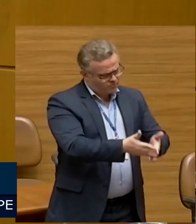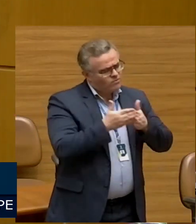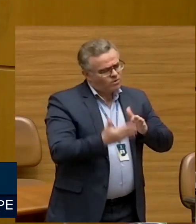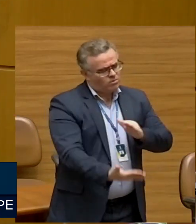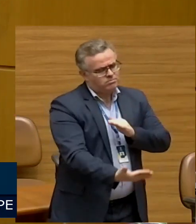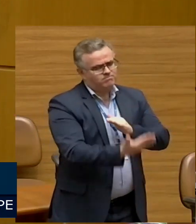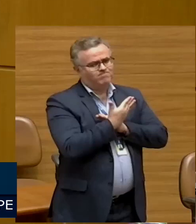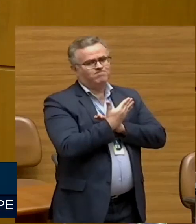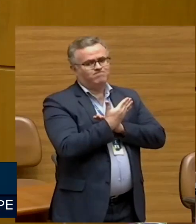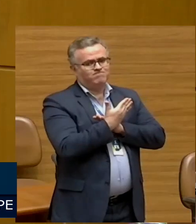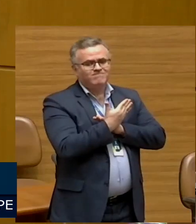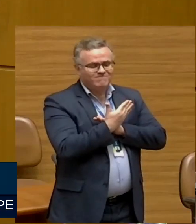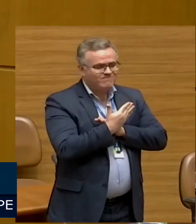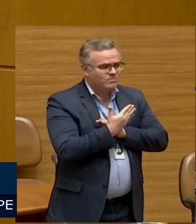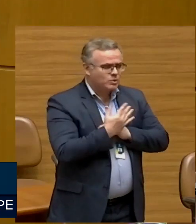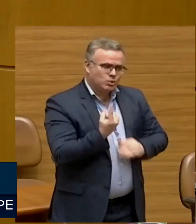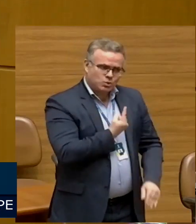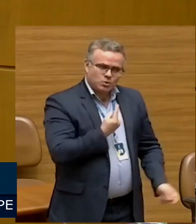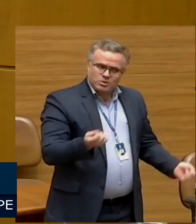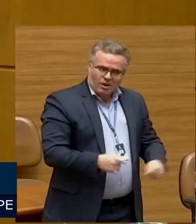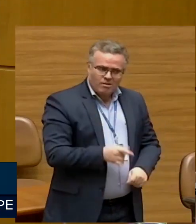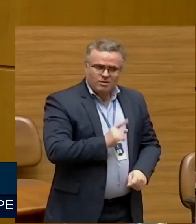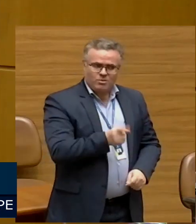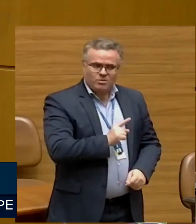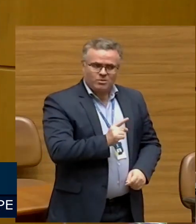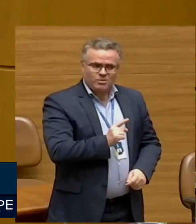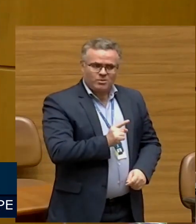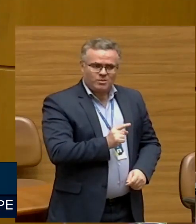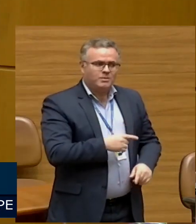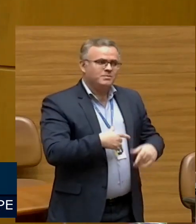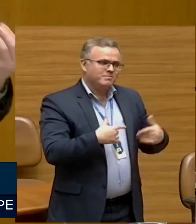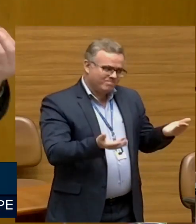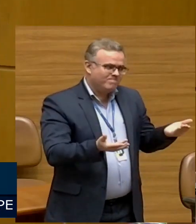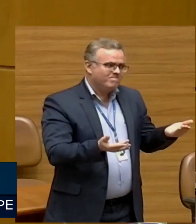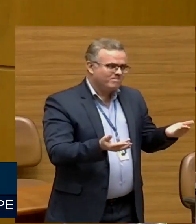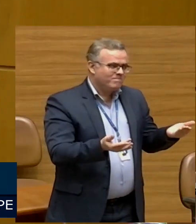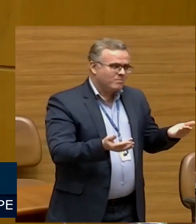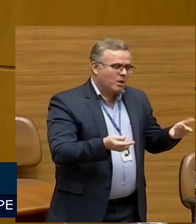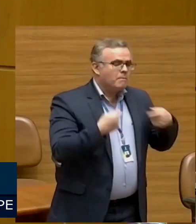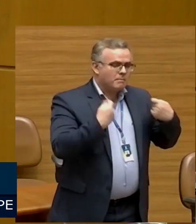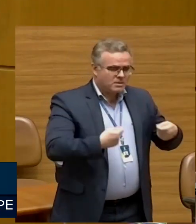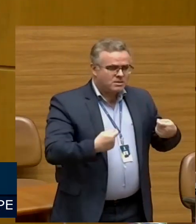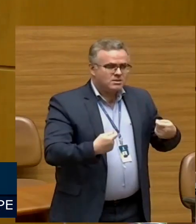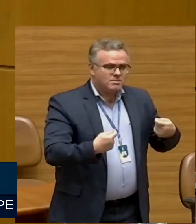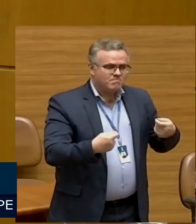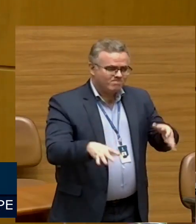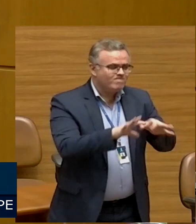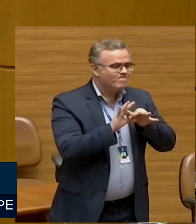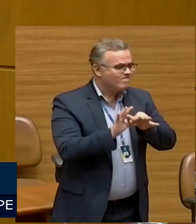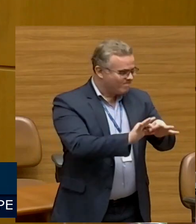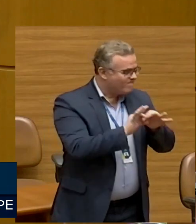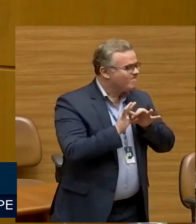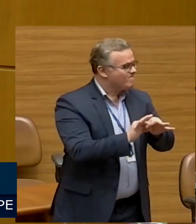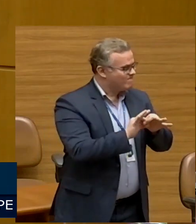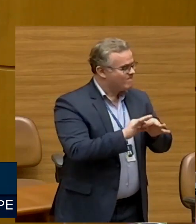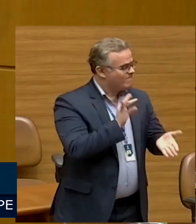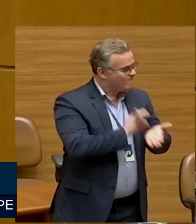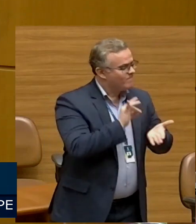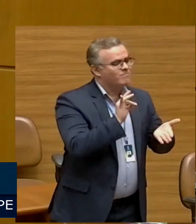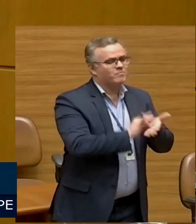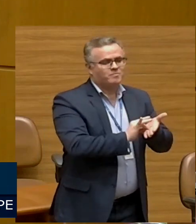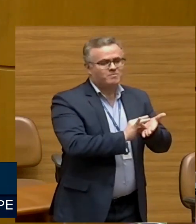Não conseguimos fazer sozinhos, nem com pessoas de forma isolada, né? Precisamos